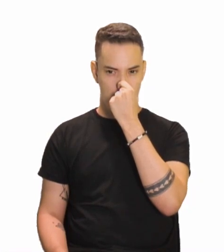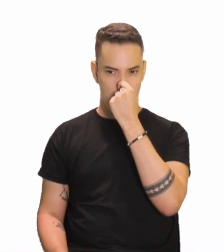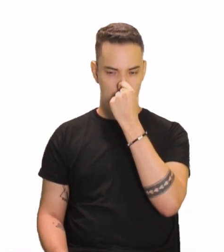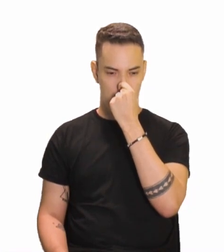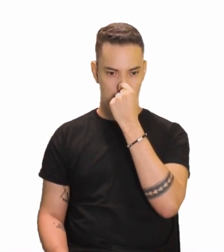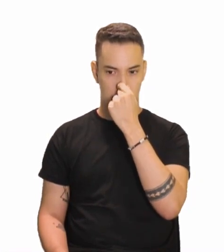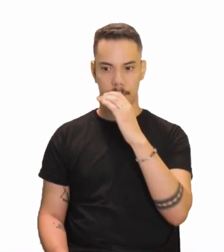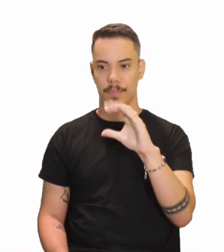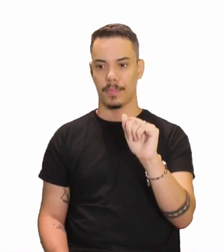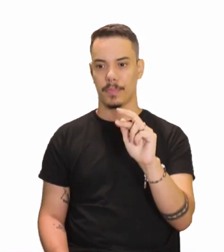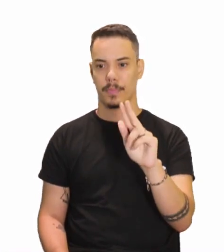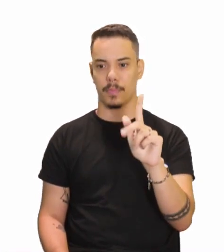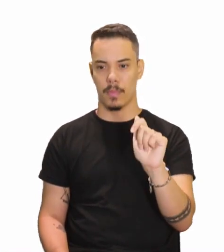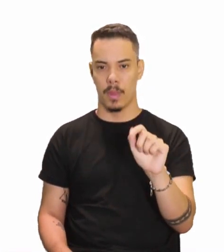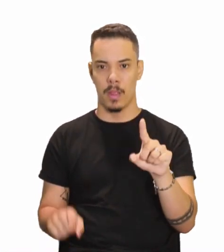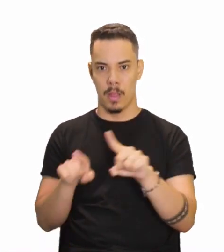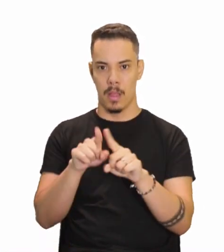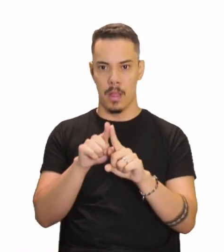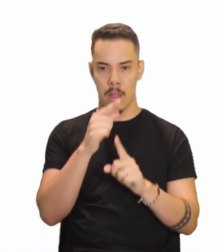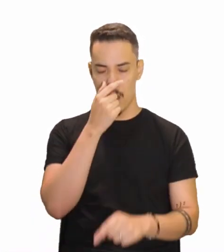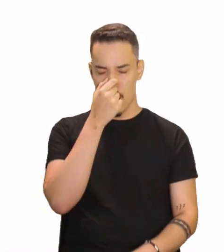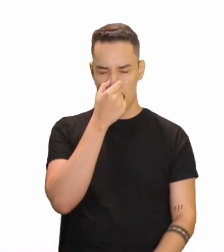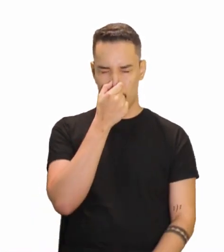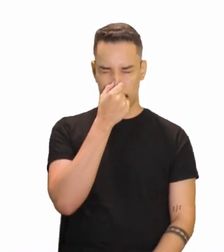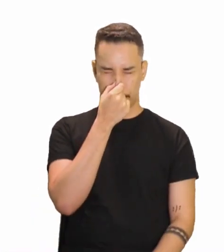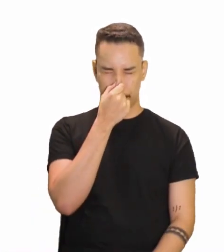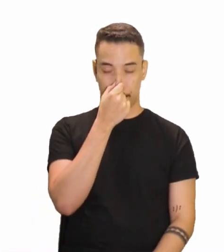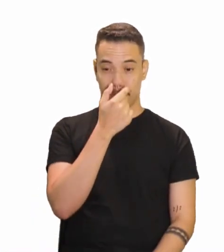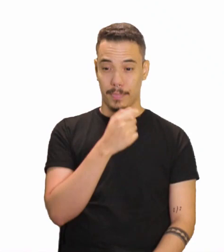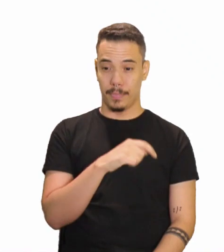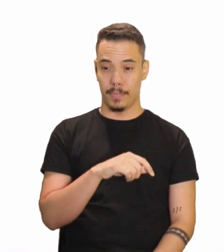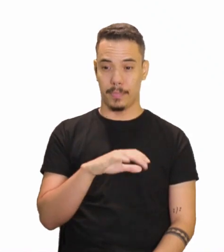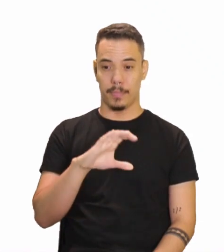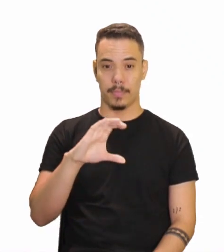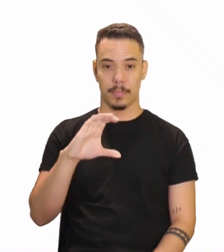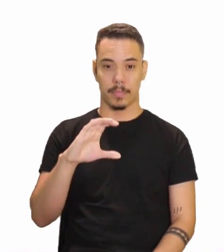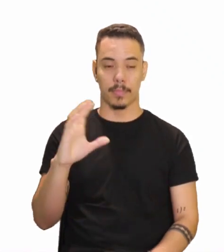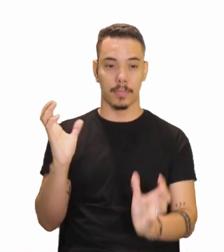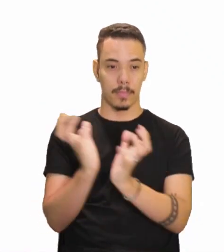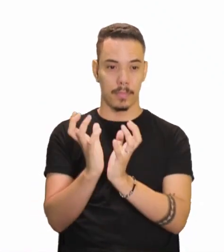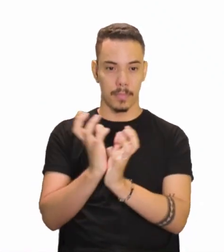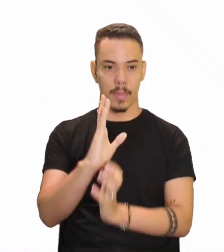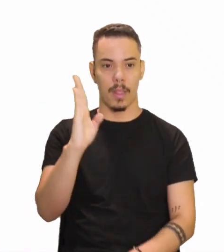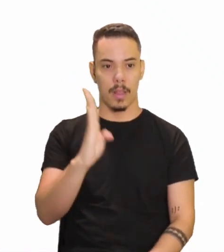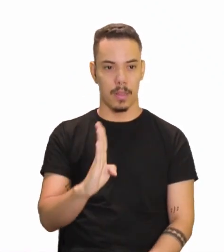aqui uma mensagem de da copa do Brasil era só em